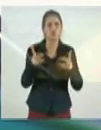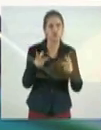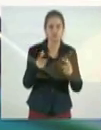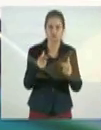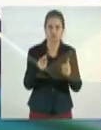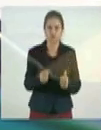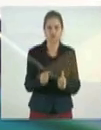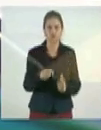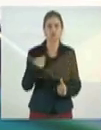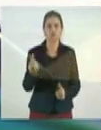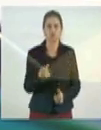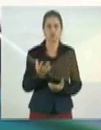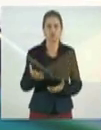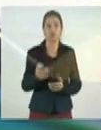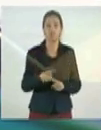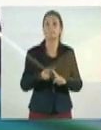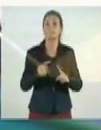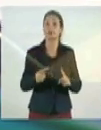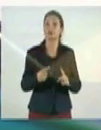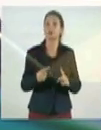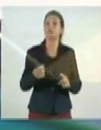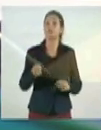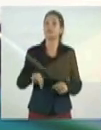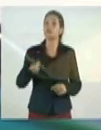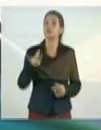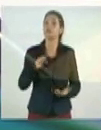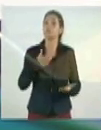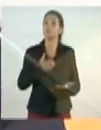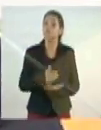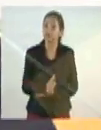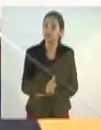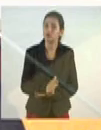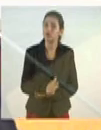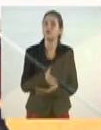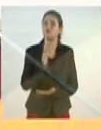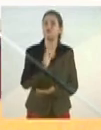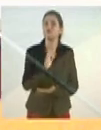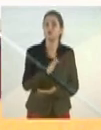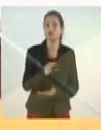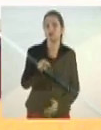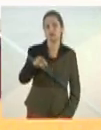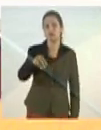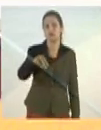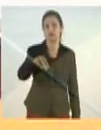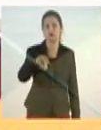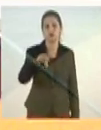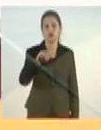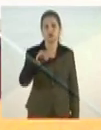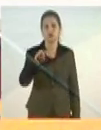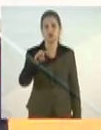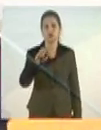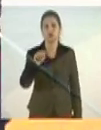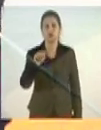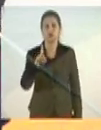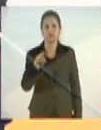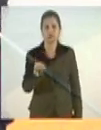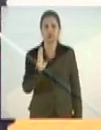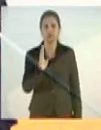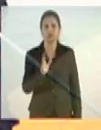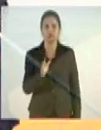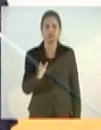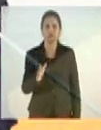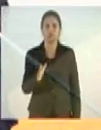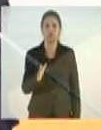nomeados né no caso de concurso é nomeação no caso de seletivo é contratação portanto